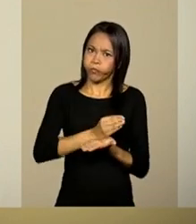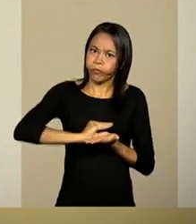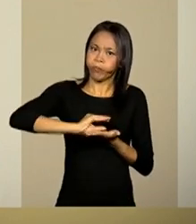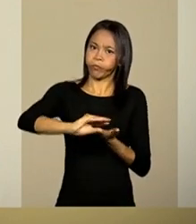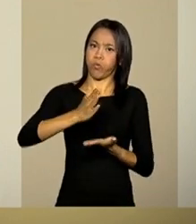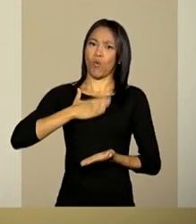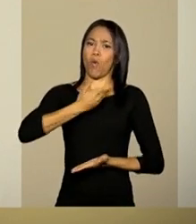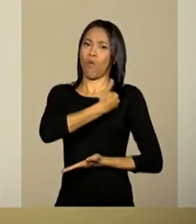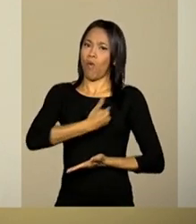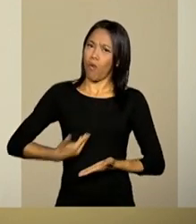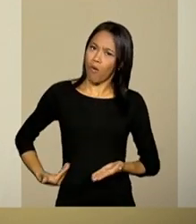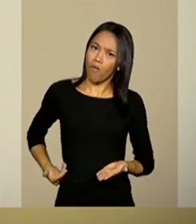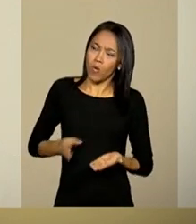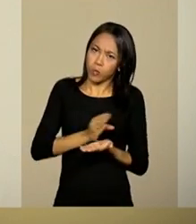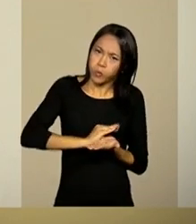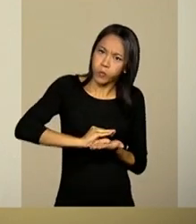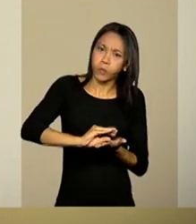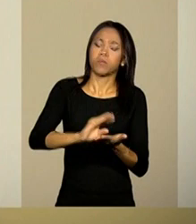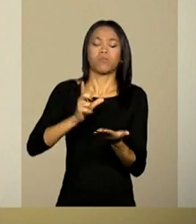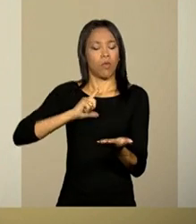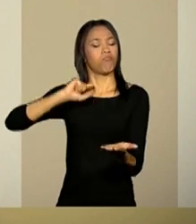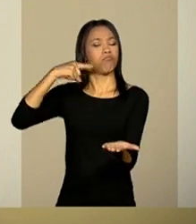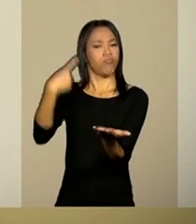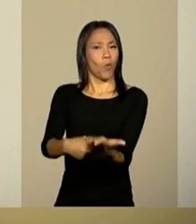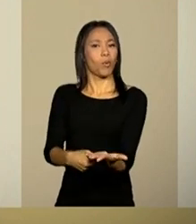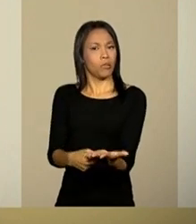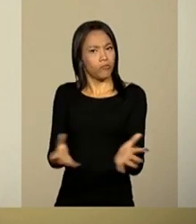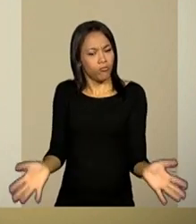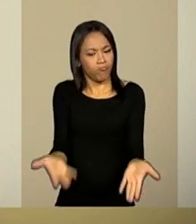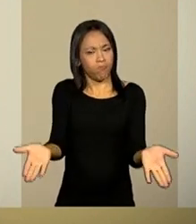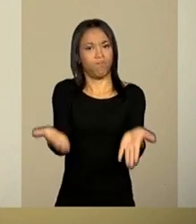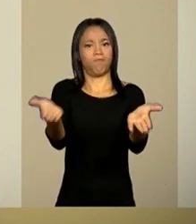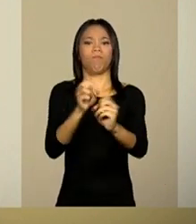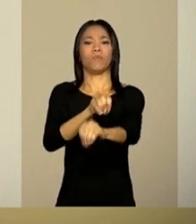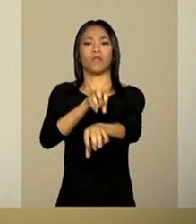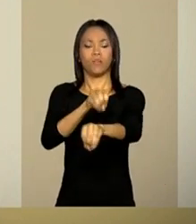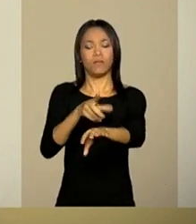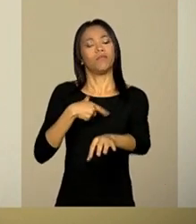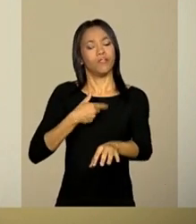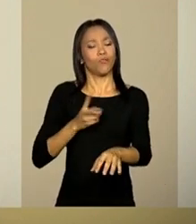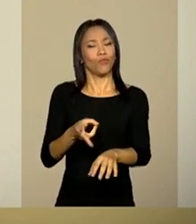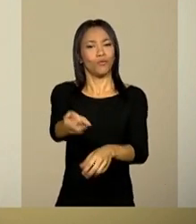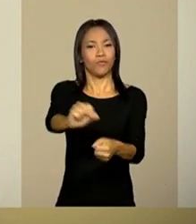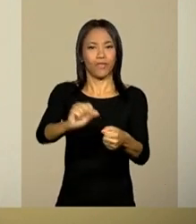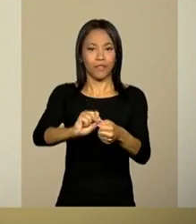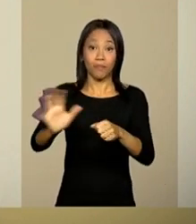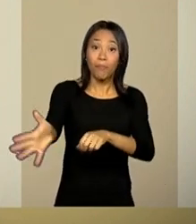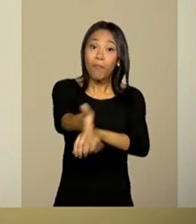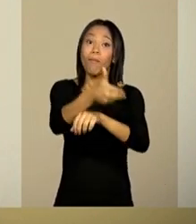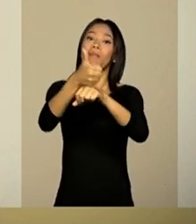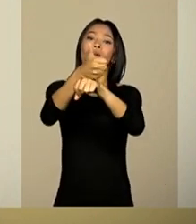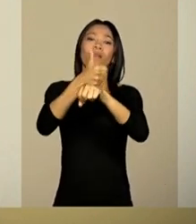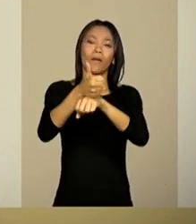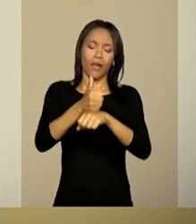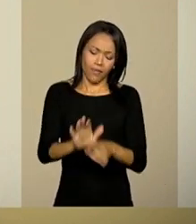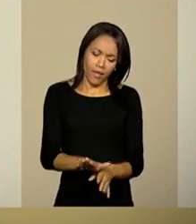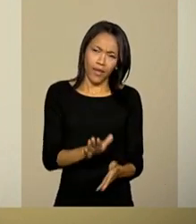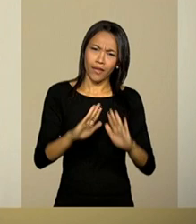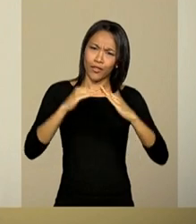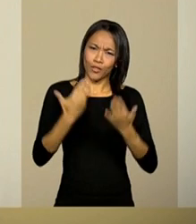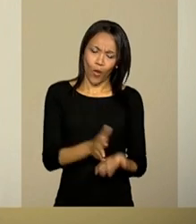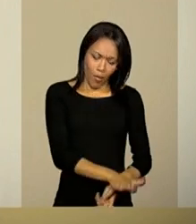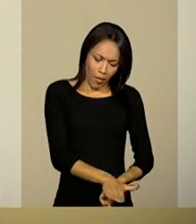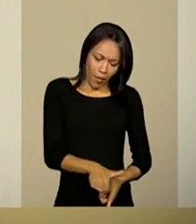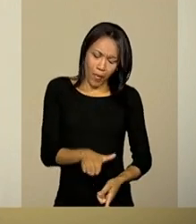que meu governo está comprometido a fazer na educação e está fazendo para melhorar da creche ao pós--graduação